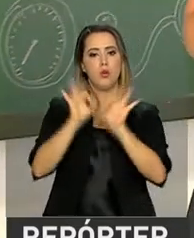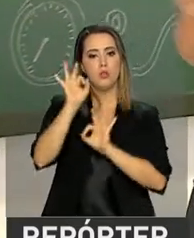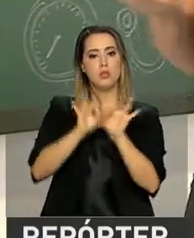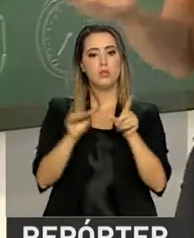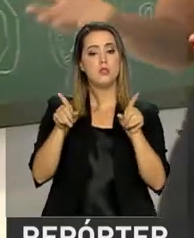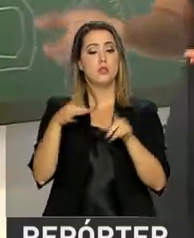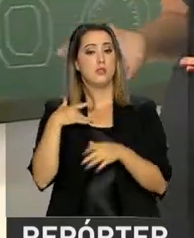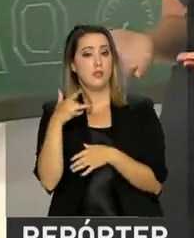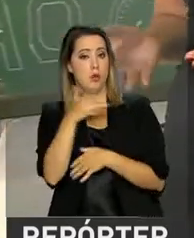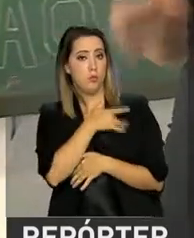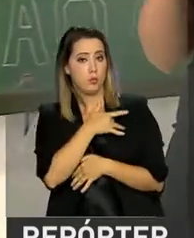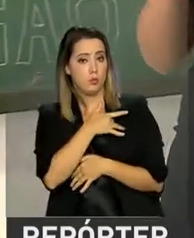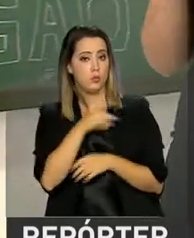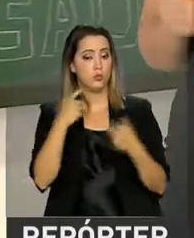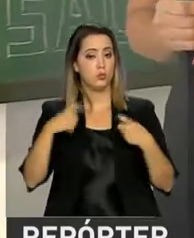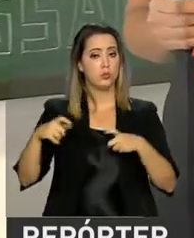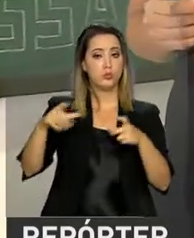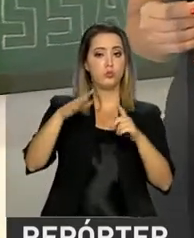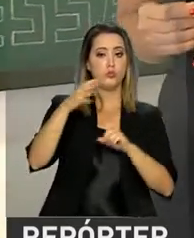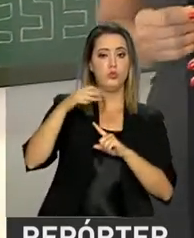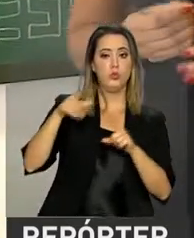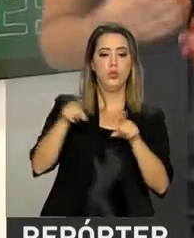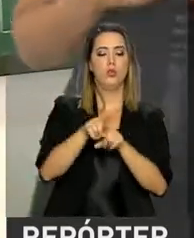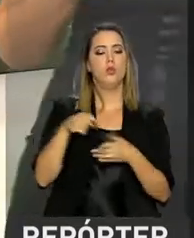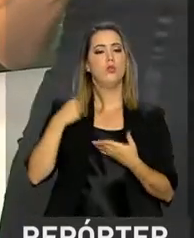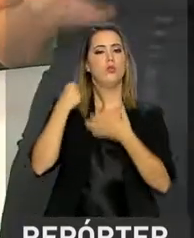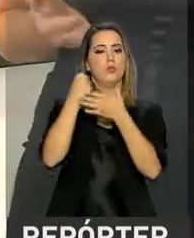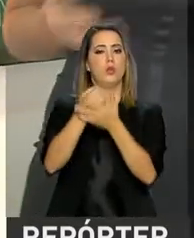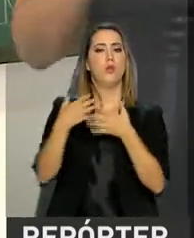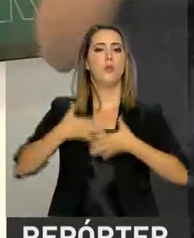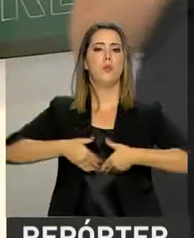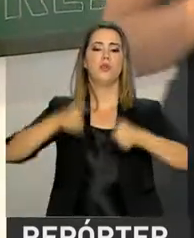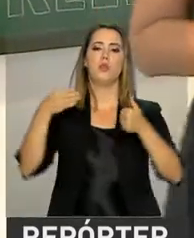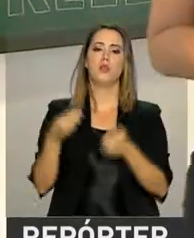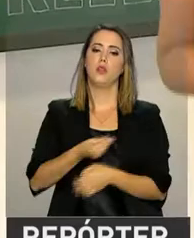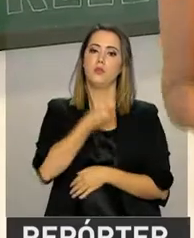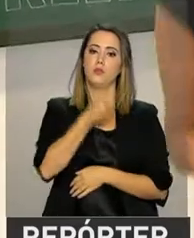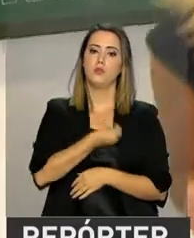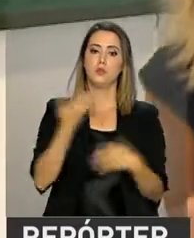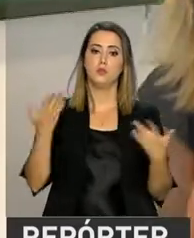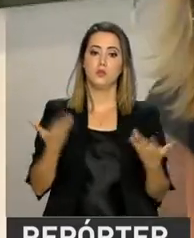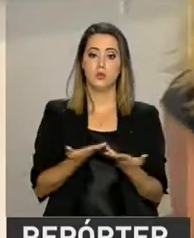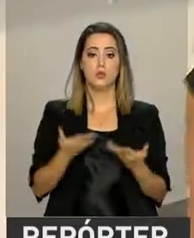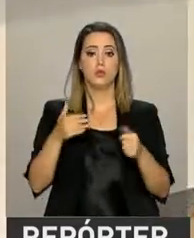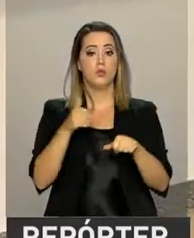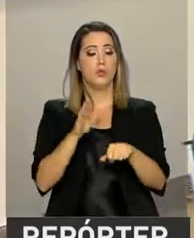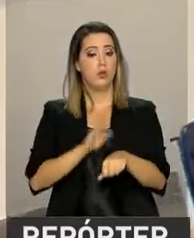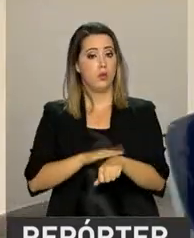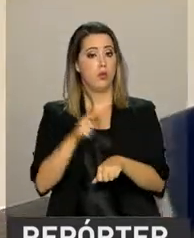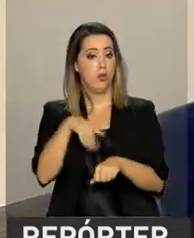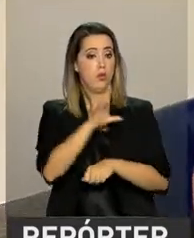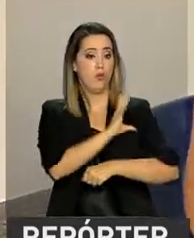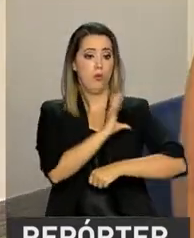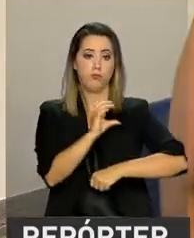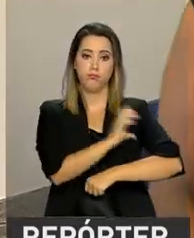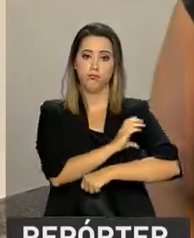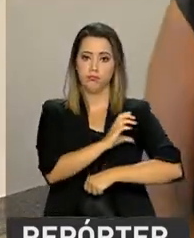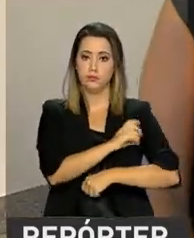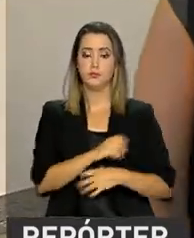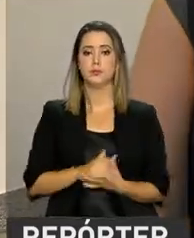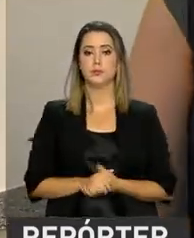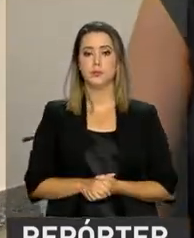aprendem sobre prevenção de doenças e recebem dicas sobre qualidade de vida. Eu vou aproveitar que estou aqui e vou medir a minha pressão